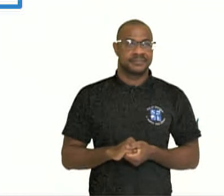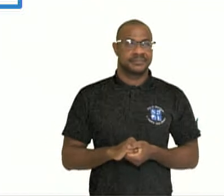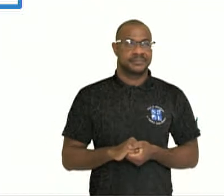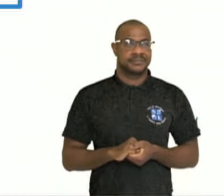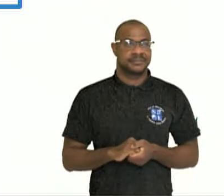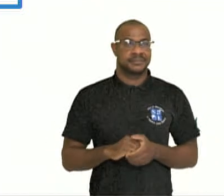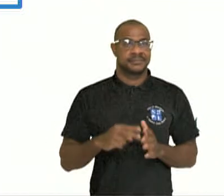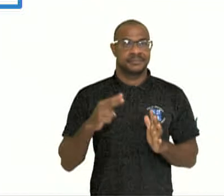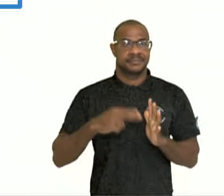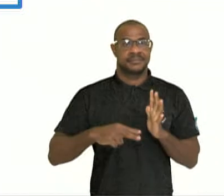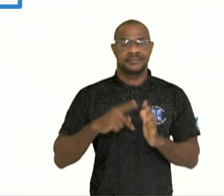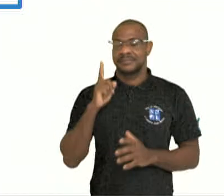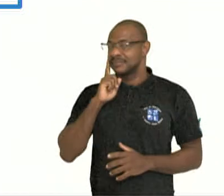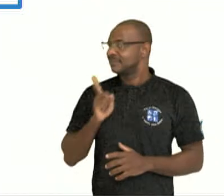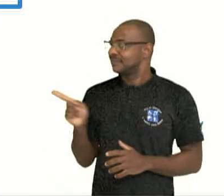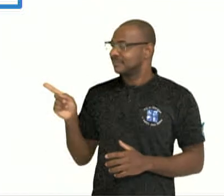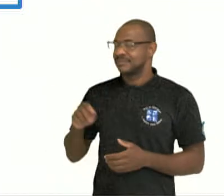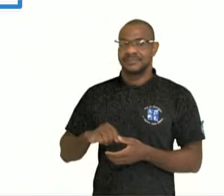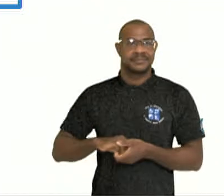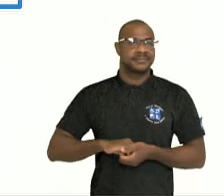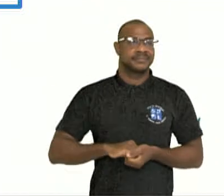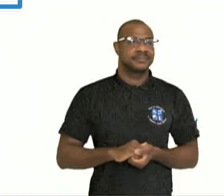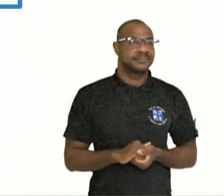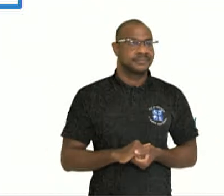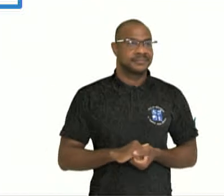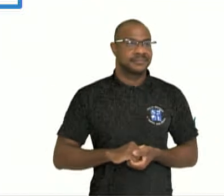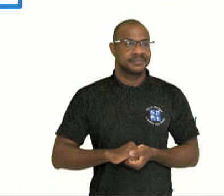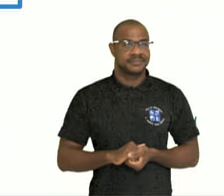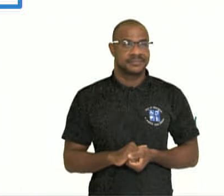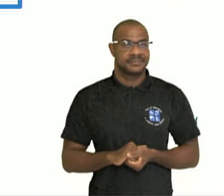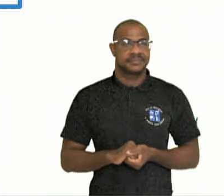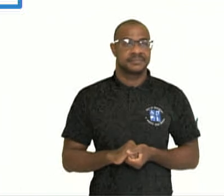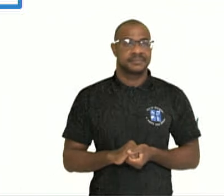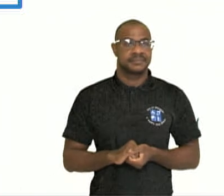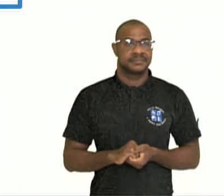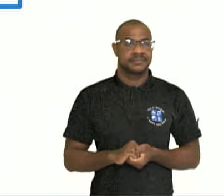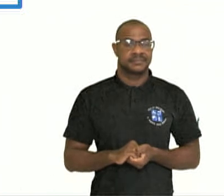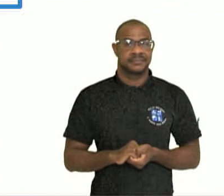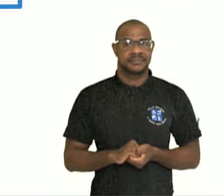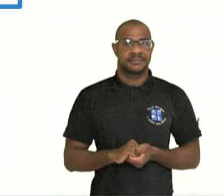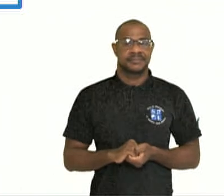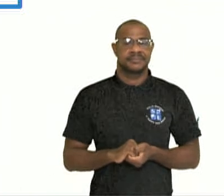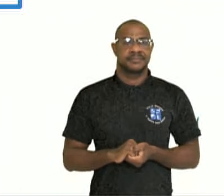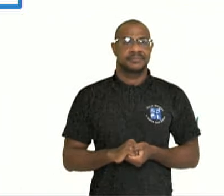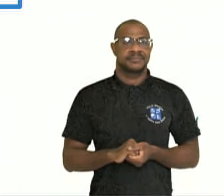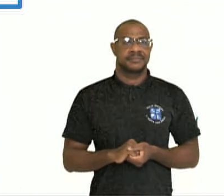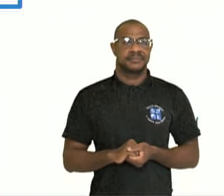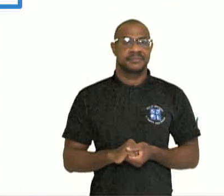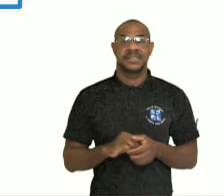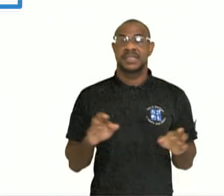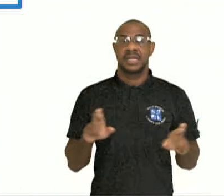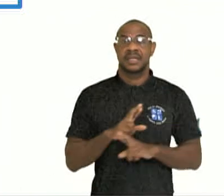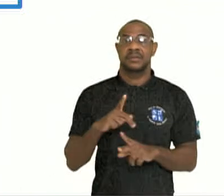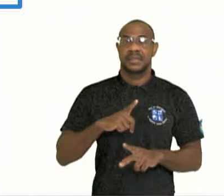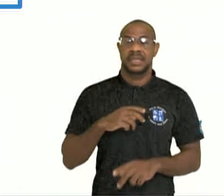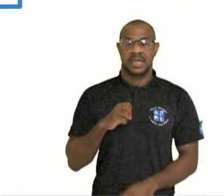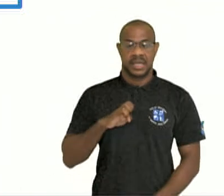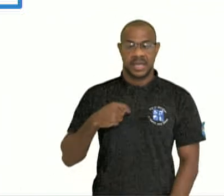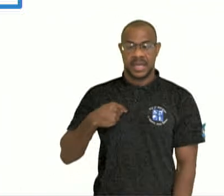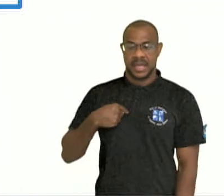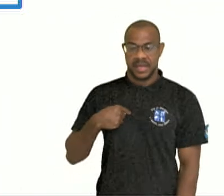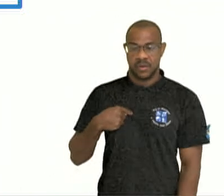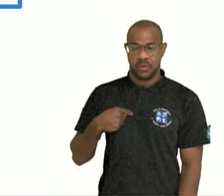louca, pensando-me que é do anão. Que relação tem eu com a sogra da mulher do meu irmão?